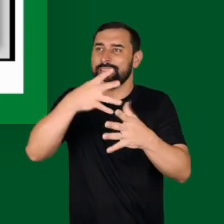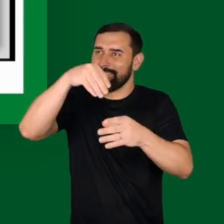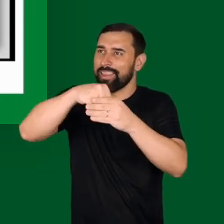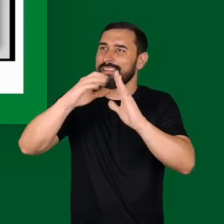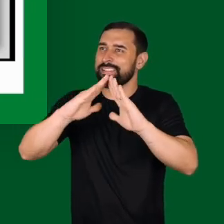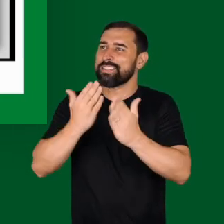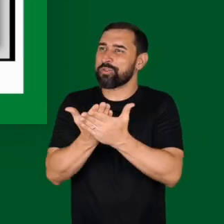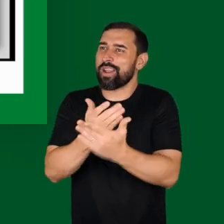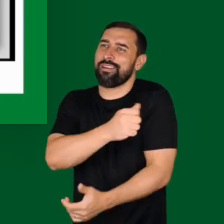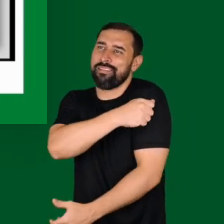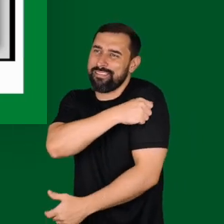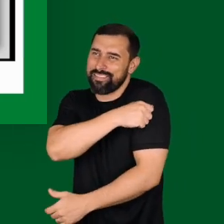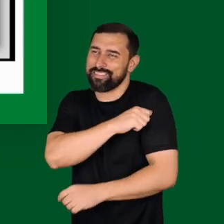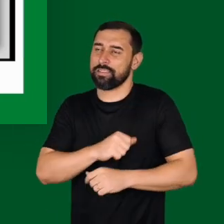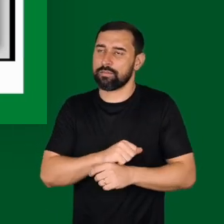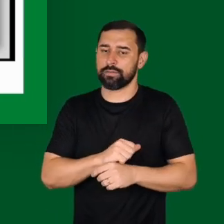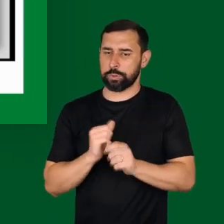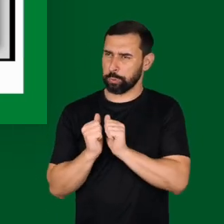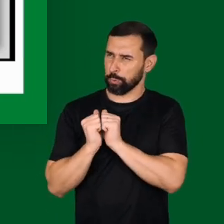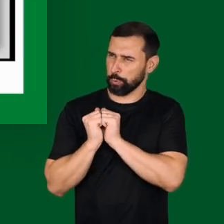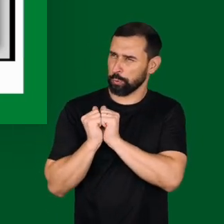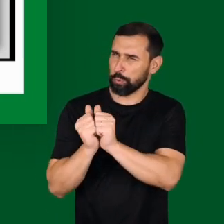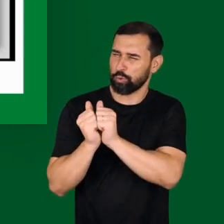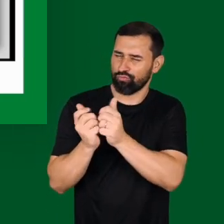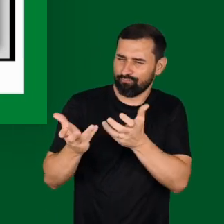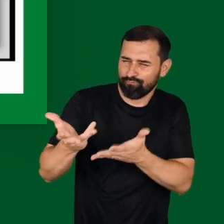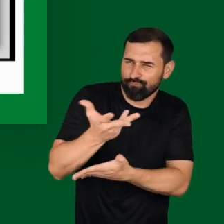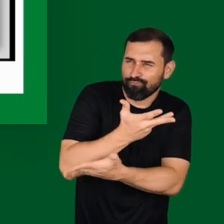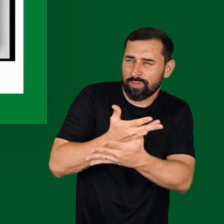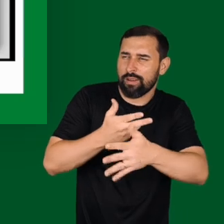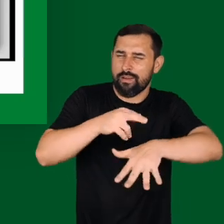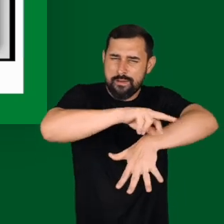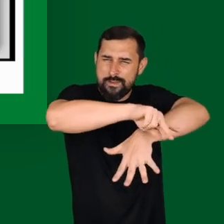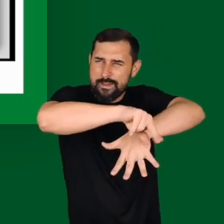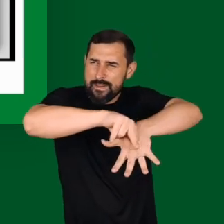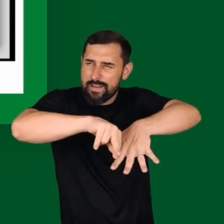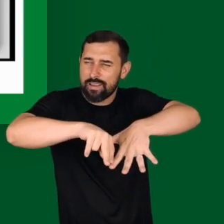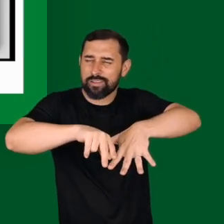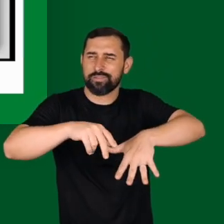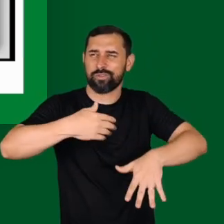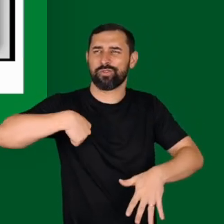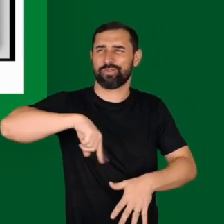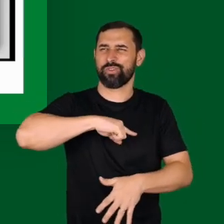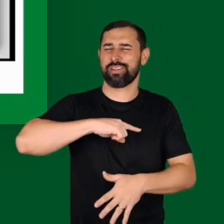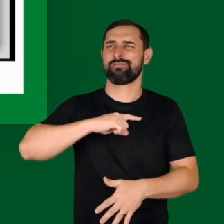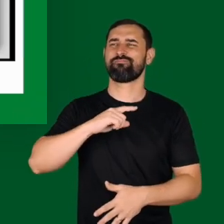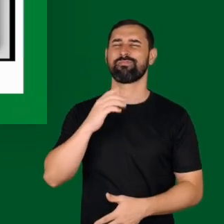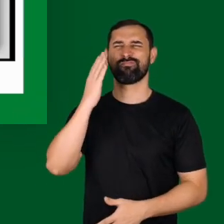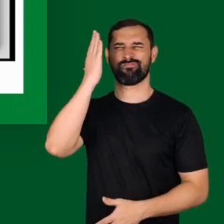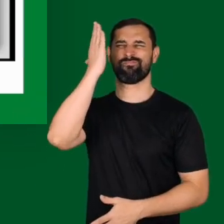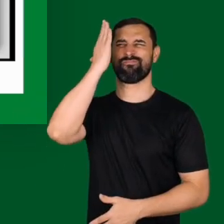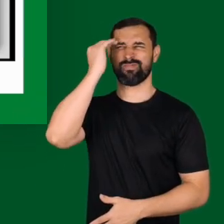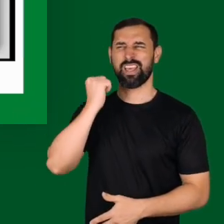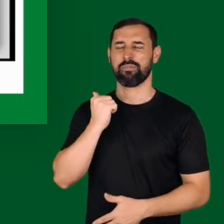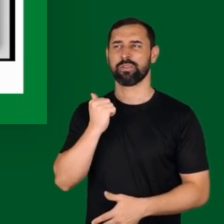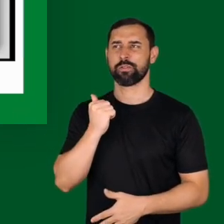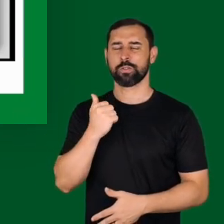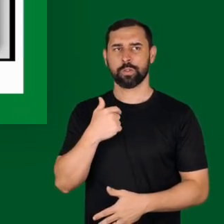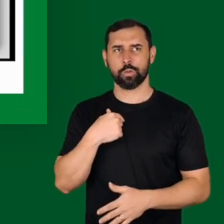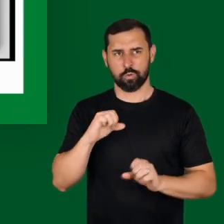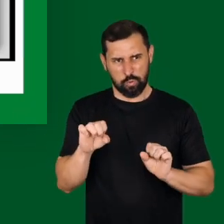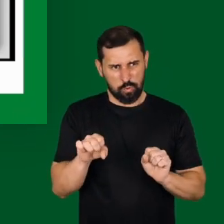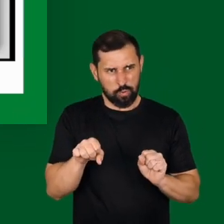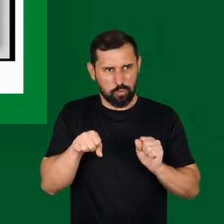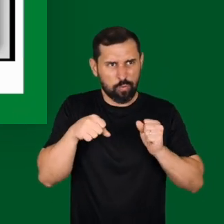alunos. Juntos, buscamos a valorização da convivência na diversidade, acreditando que os caminhos